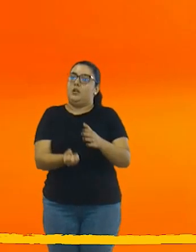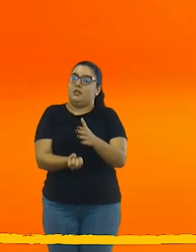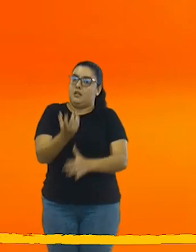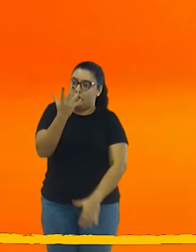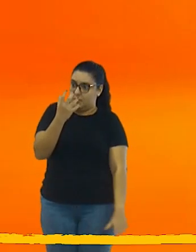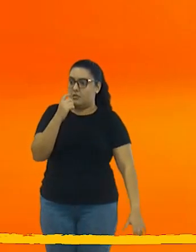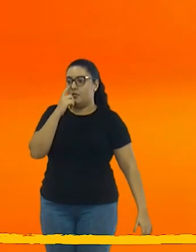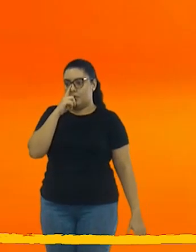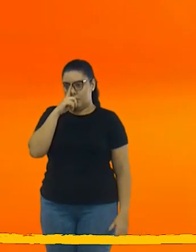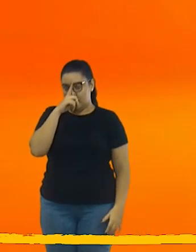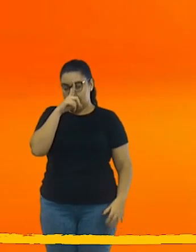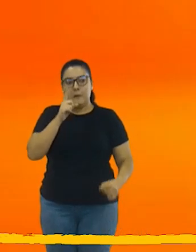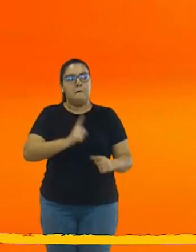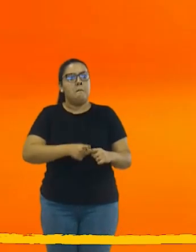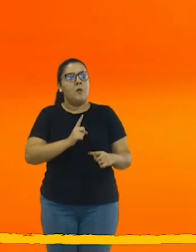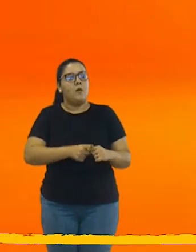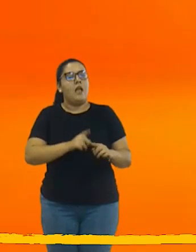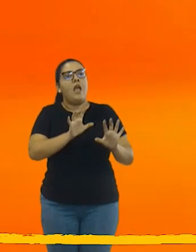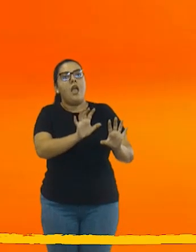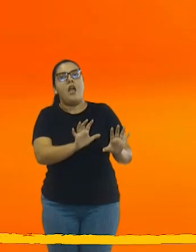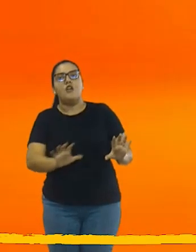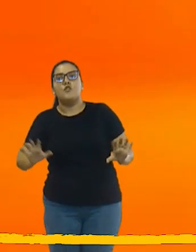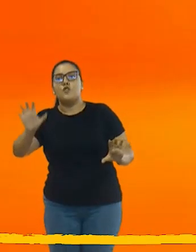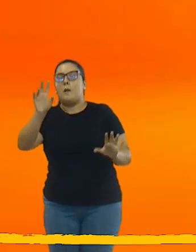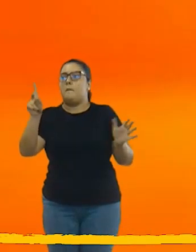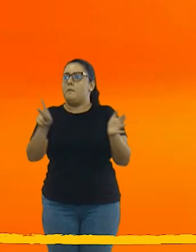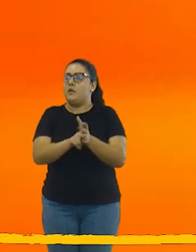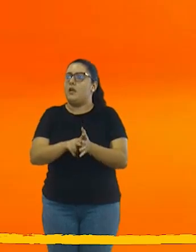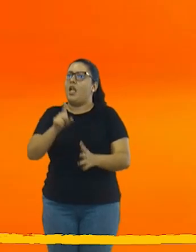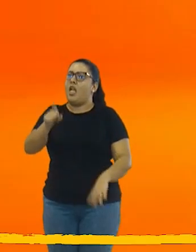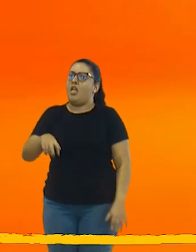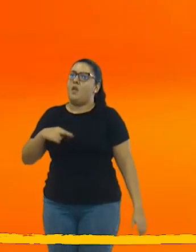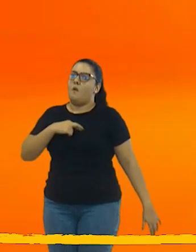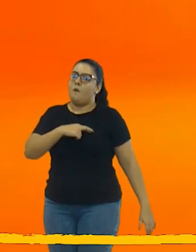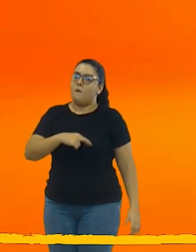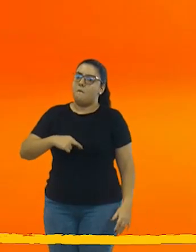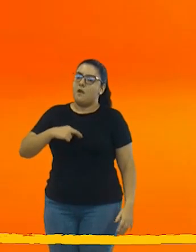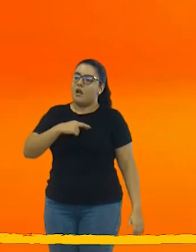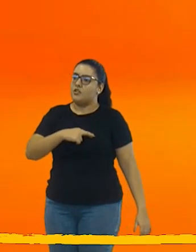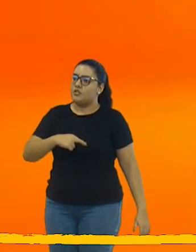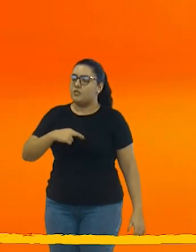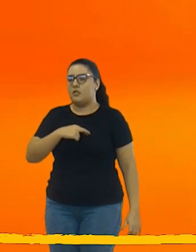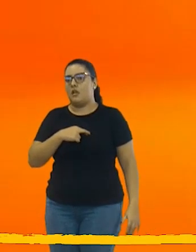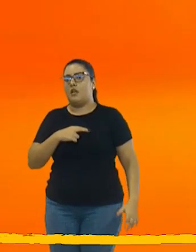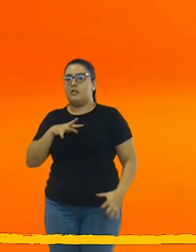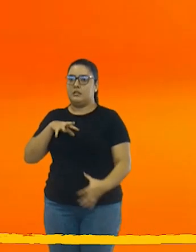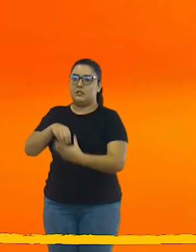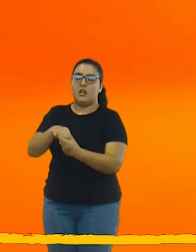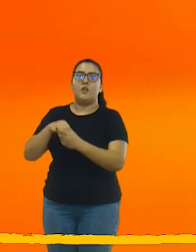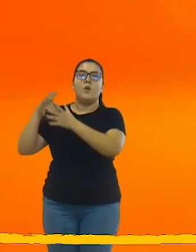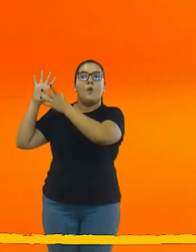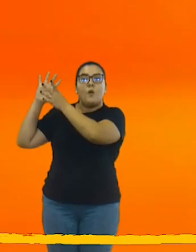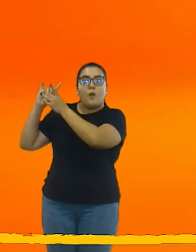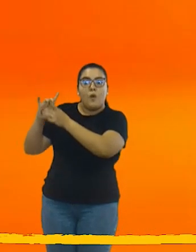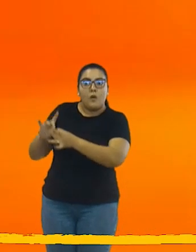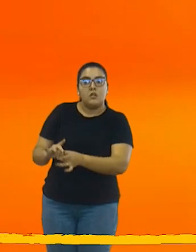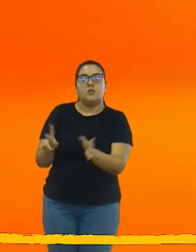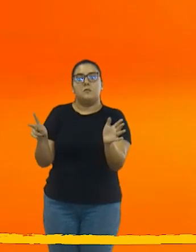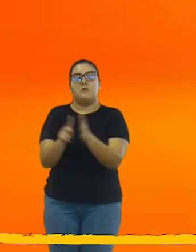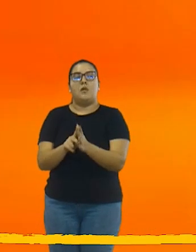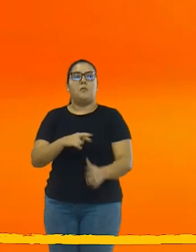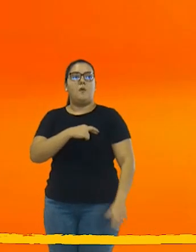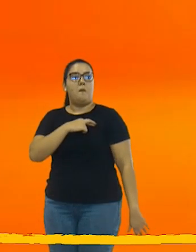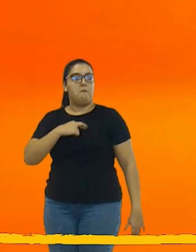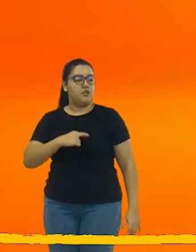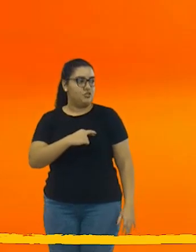produção. Por que é que o regionalismo do Alencar era romântico? Porque ele estava inserido no contexto estético do